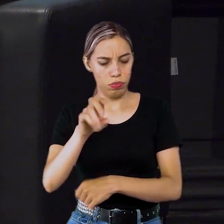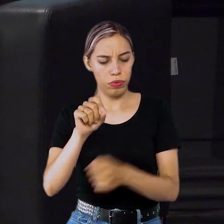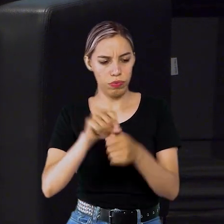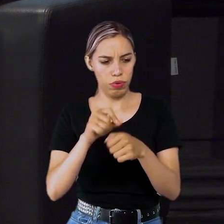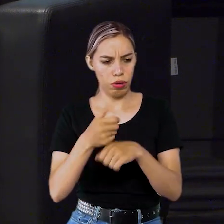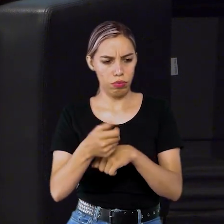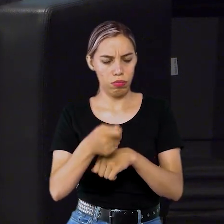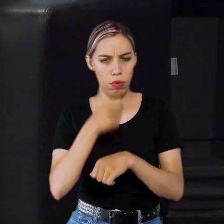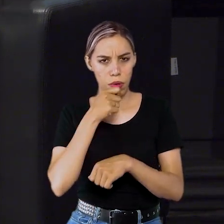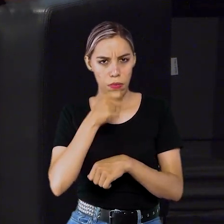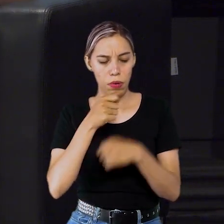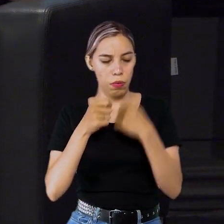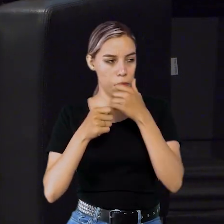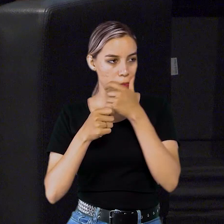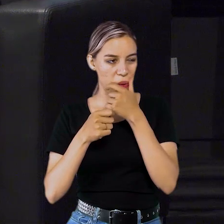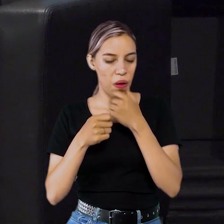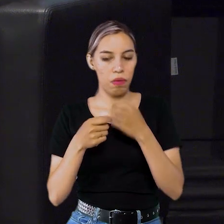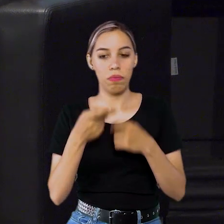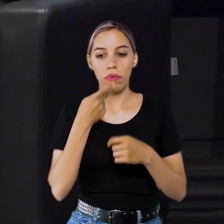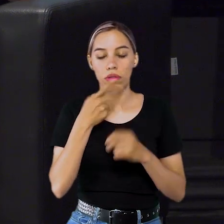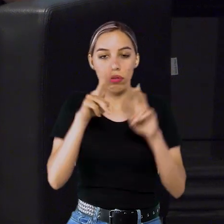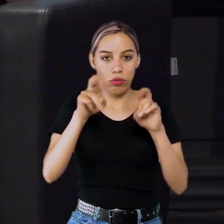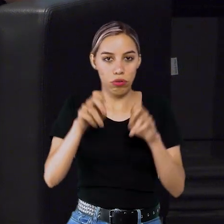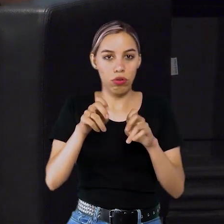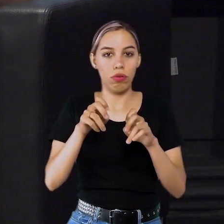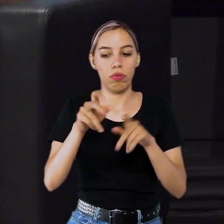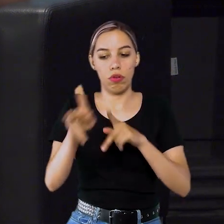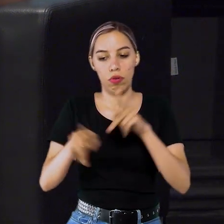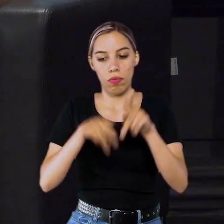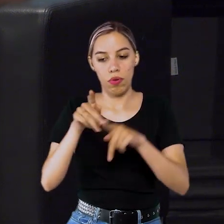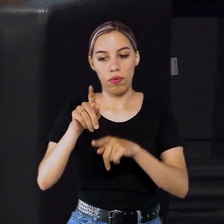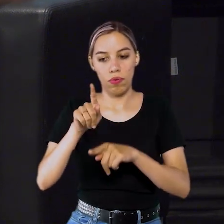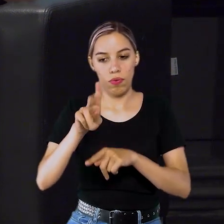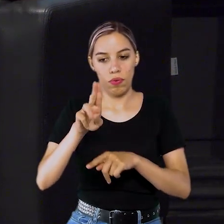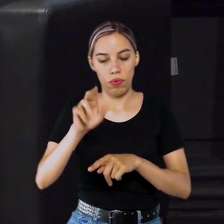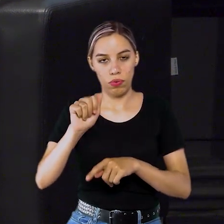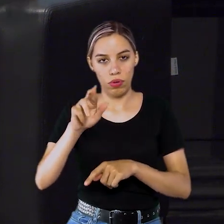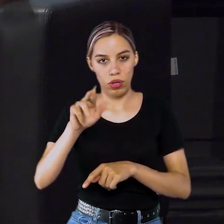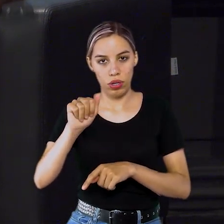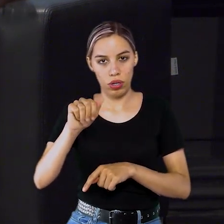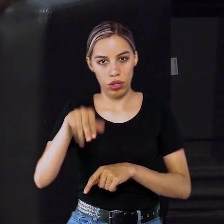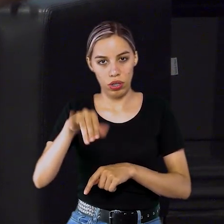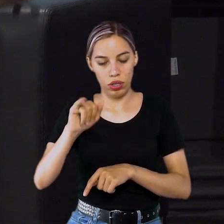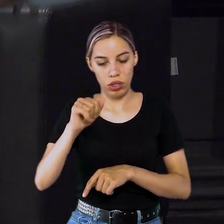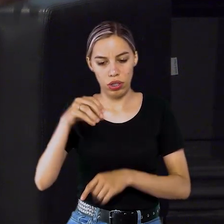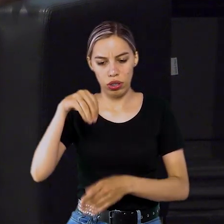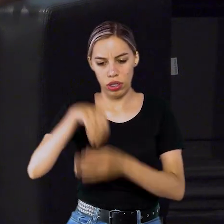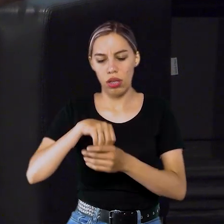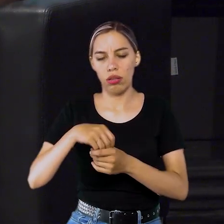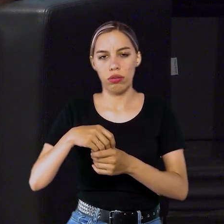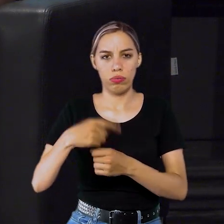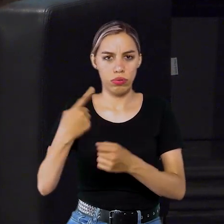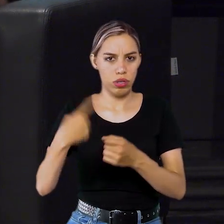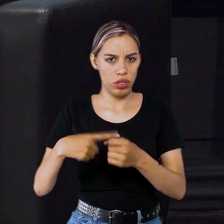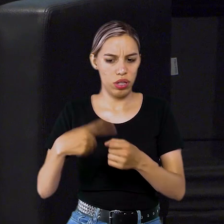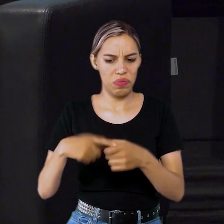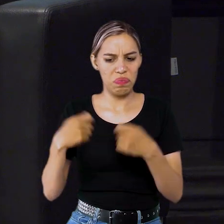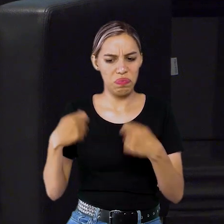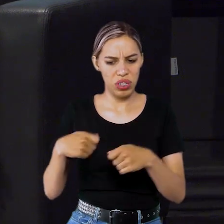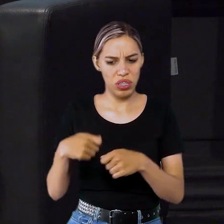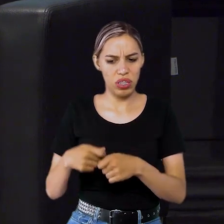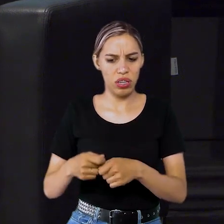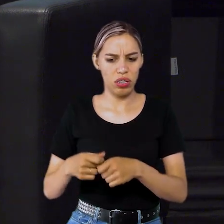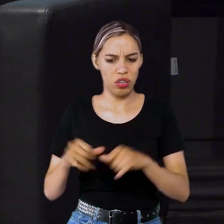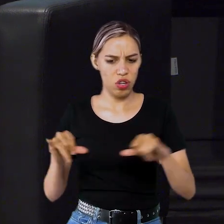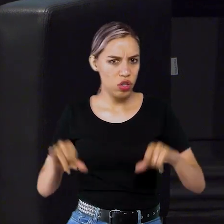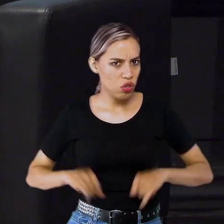que, porque os Guarani hoje, né, estão aqui em um contexto de cidade, tem que sofrer ainda